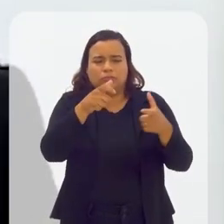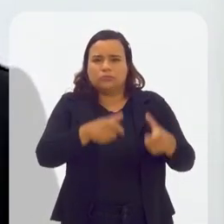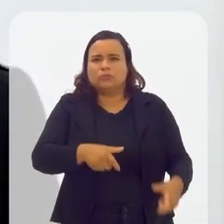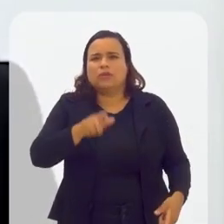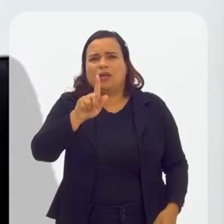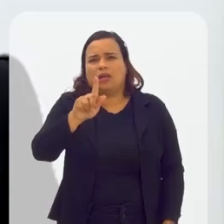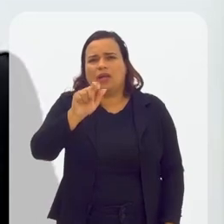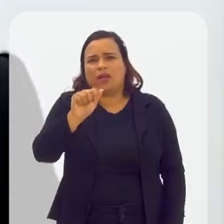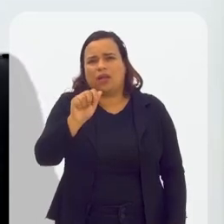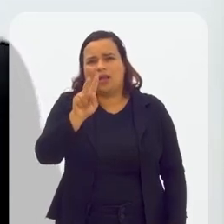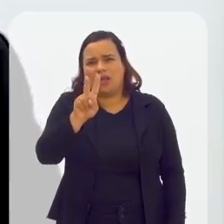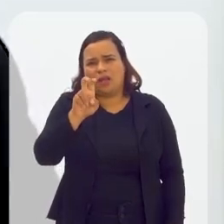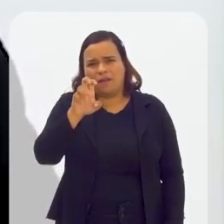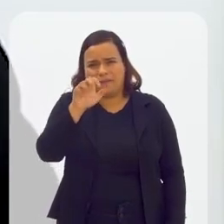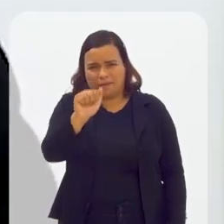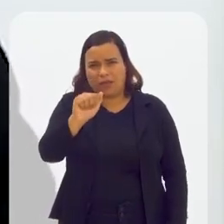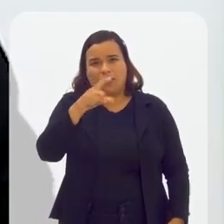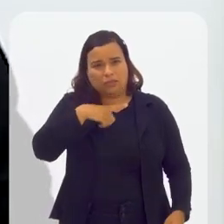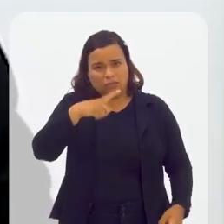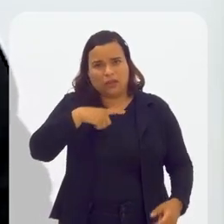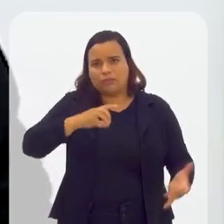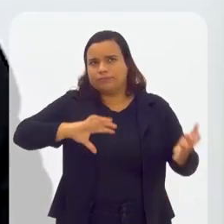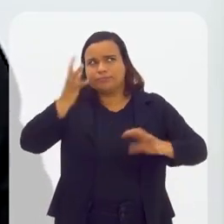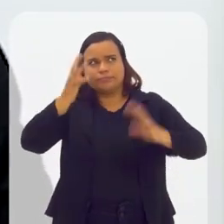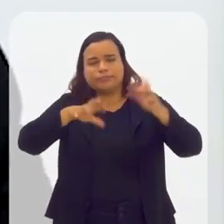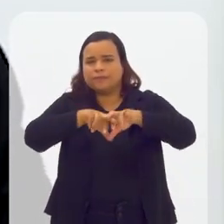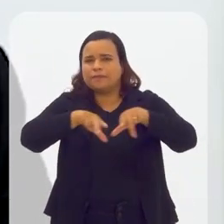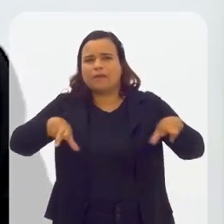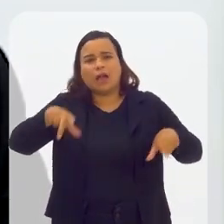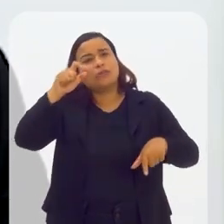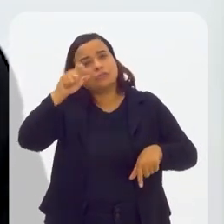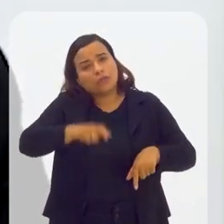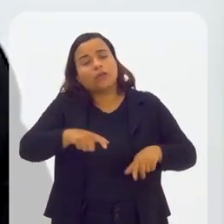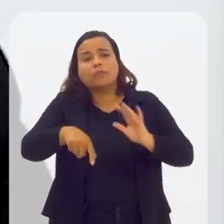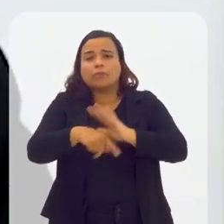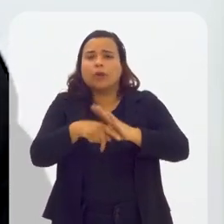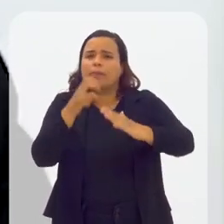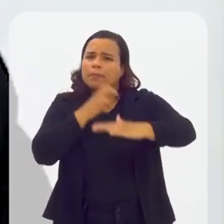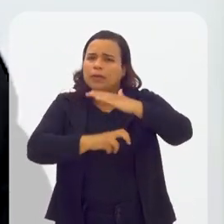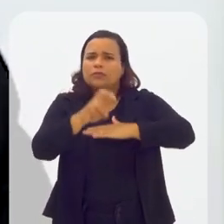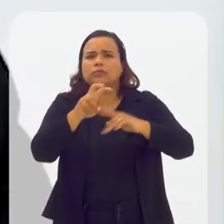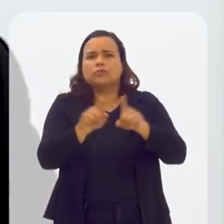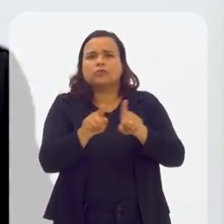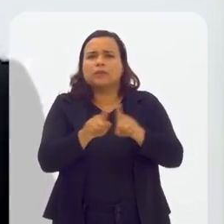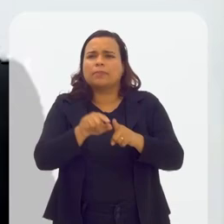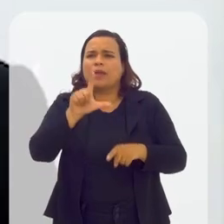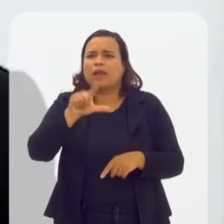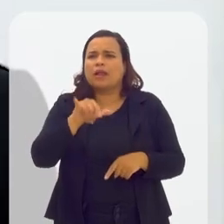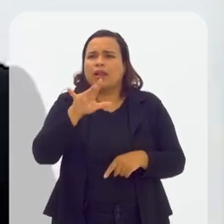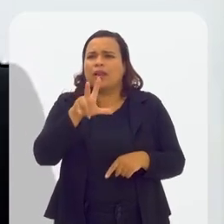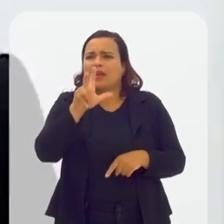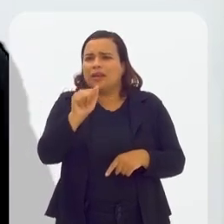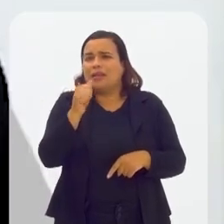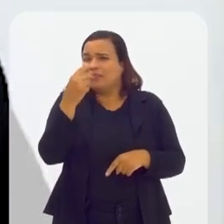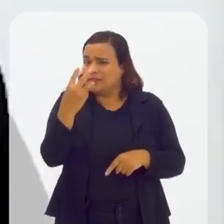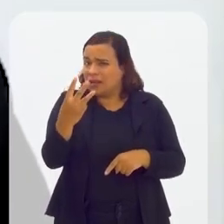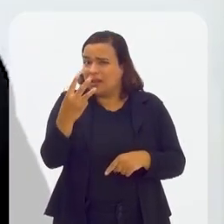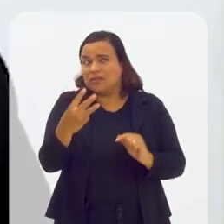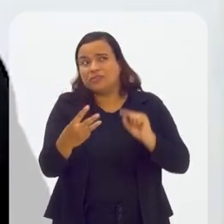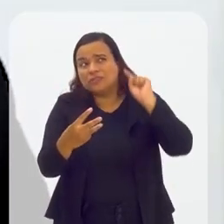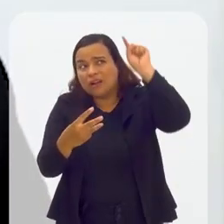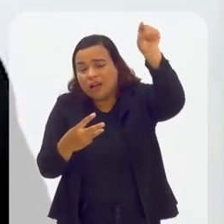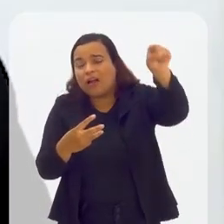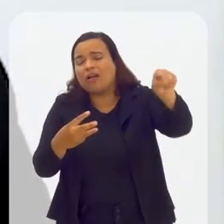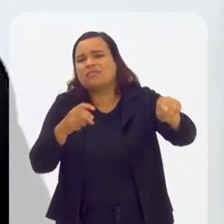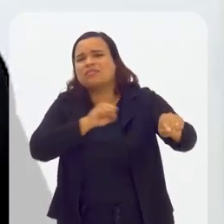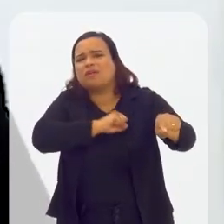da Gávea, você tem várias situações interessantes do metrô, inclusive a linha 3, que vai até lá